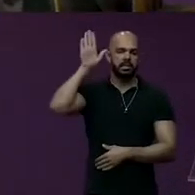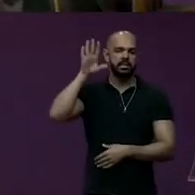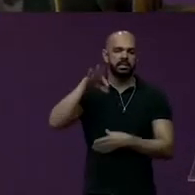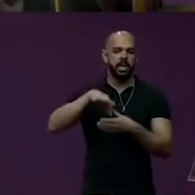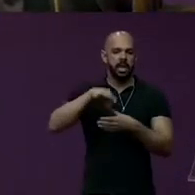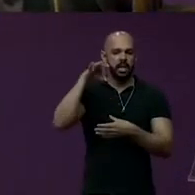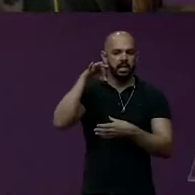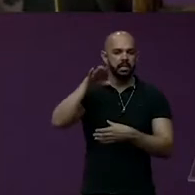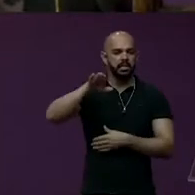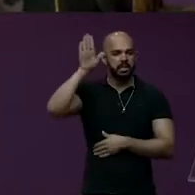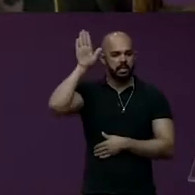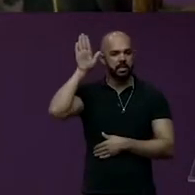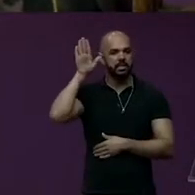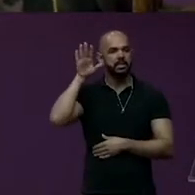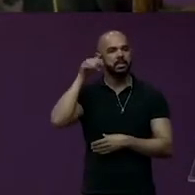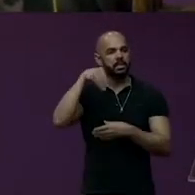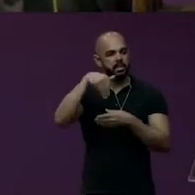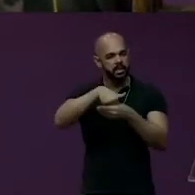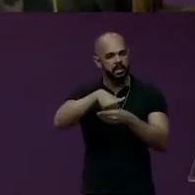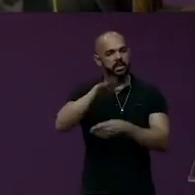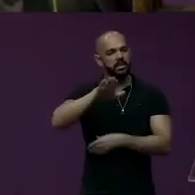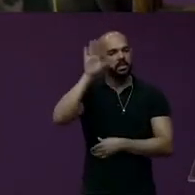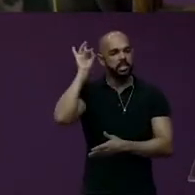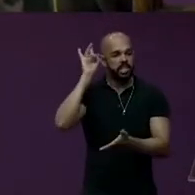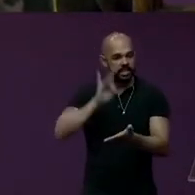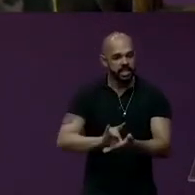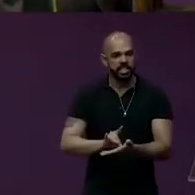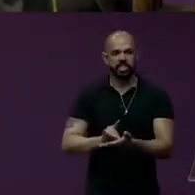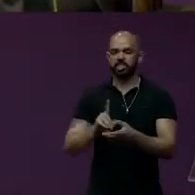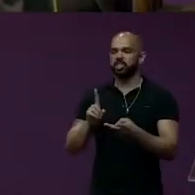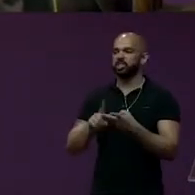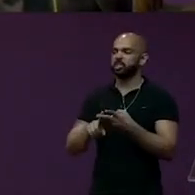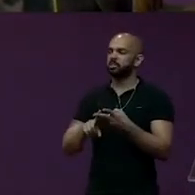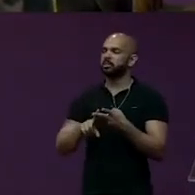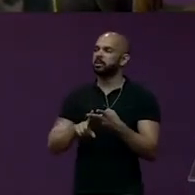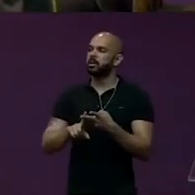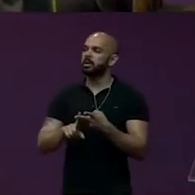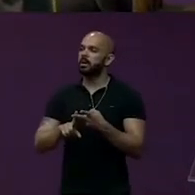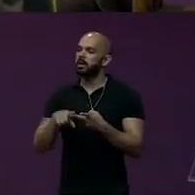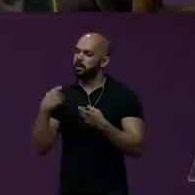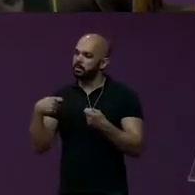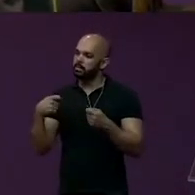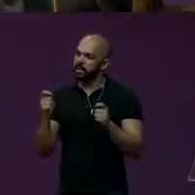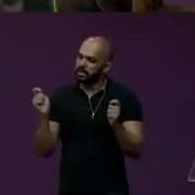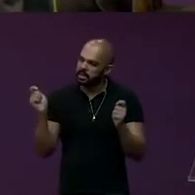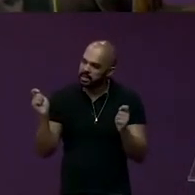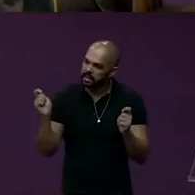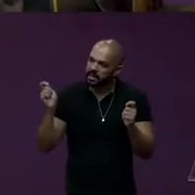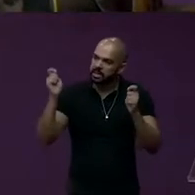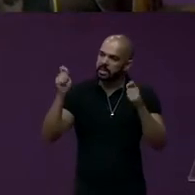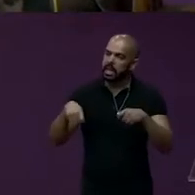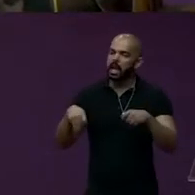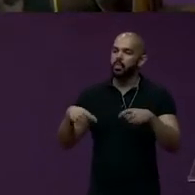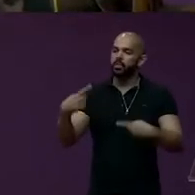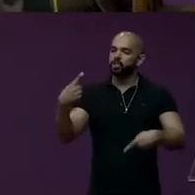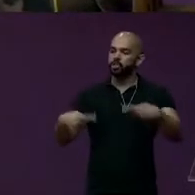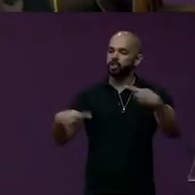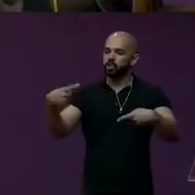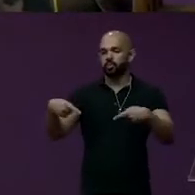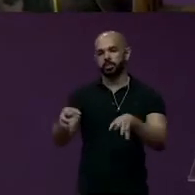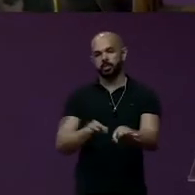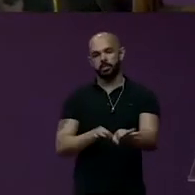E eleições que sejam legítimas, eleições que tenham condições para uma disputa